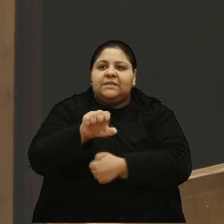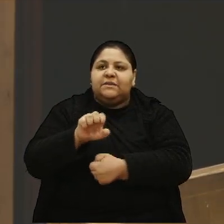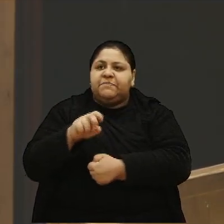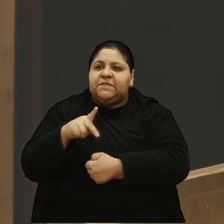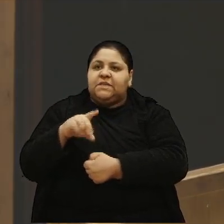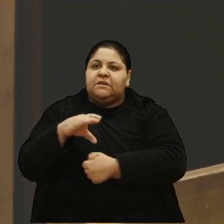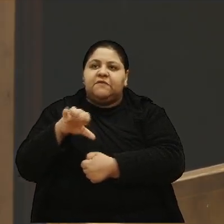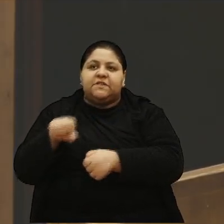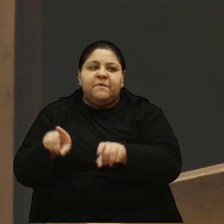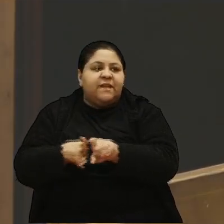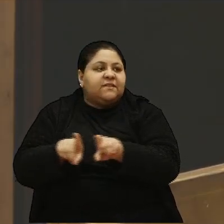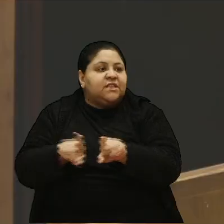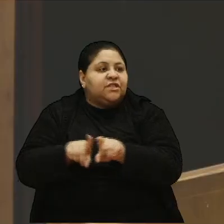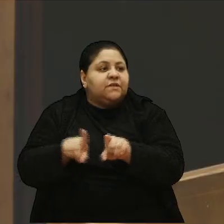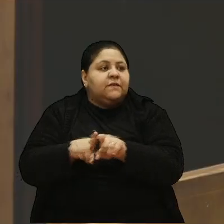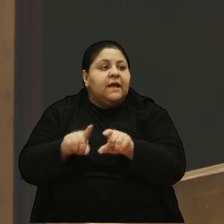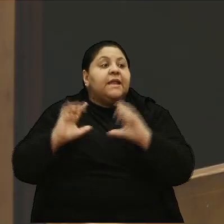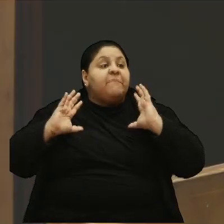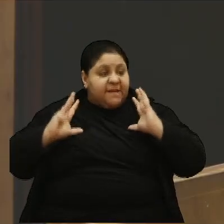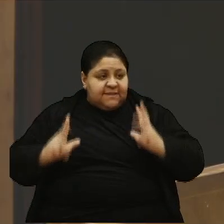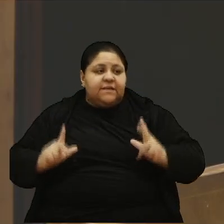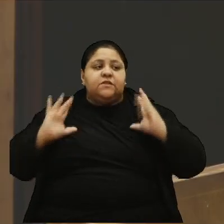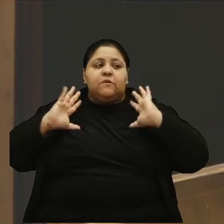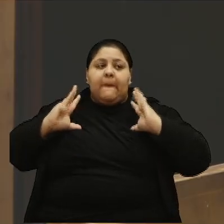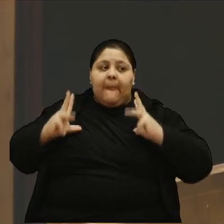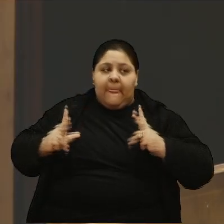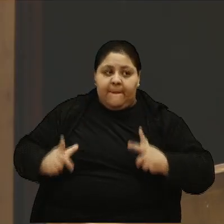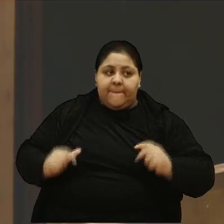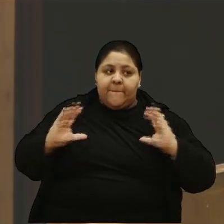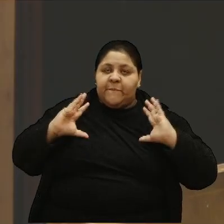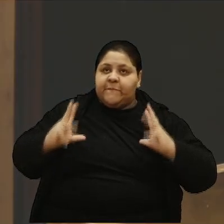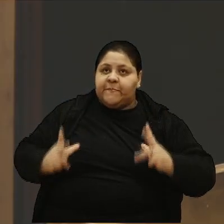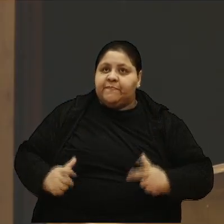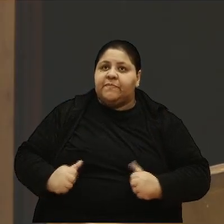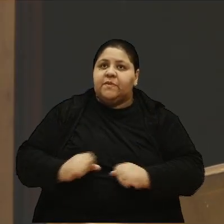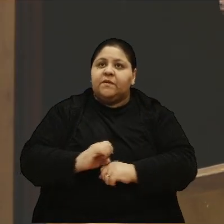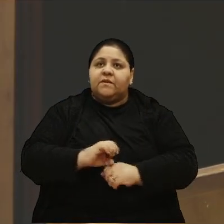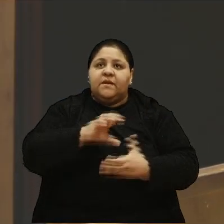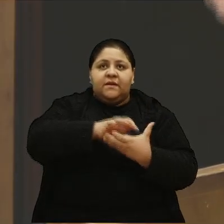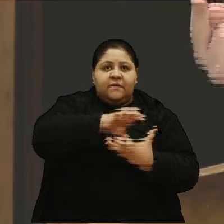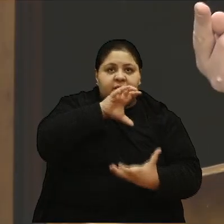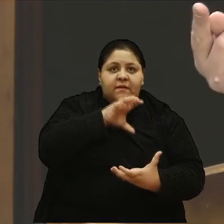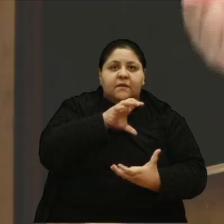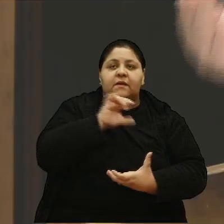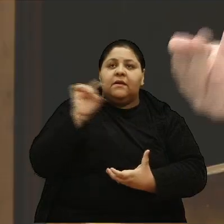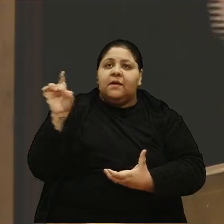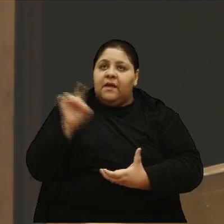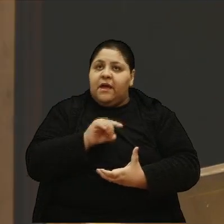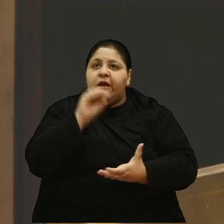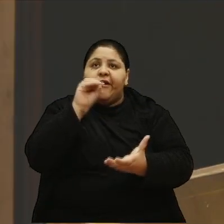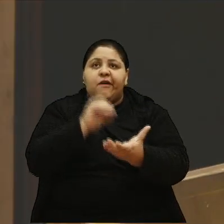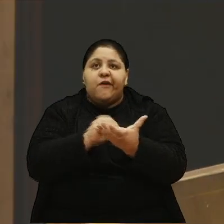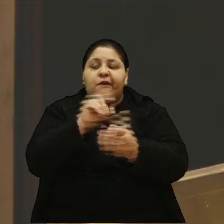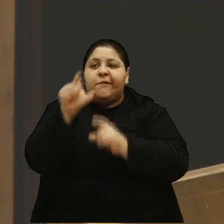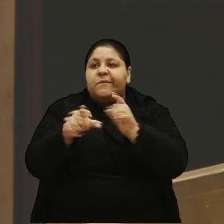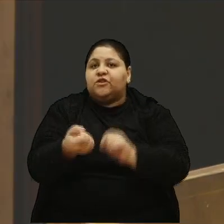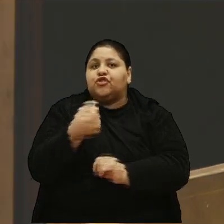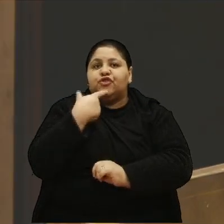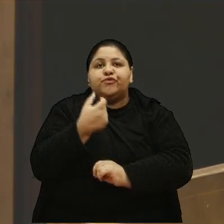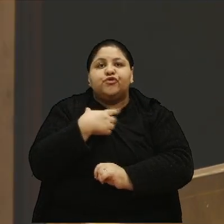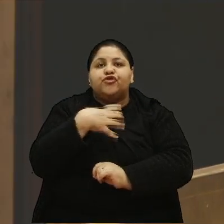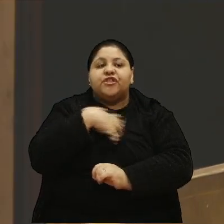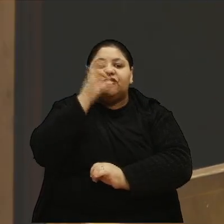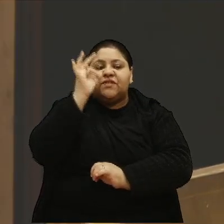que instruir as pessoas. A cada 10 internações, 7, no caso de idosos, é por uma negligência, porque a pessoa não tomou o remédio de maneira